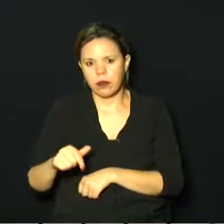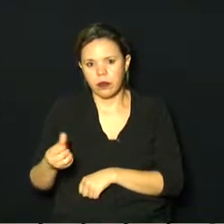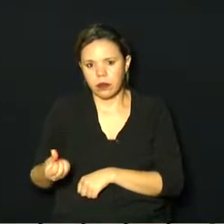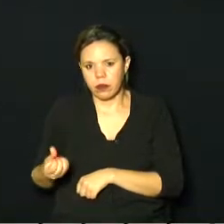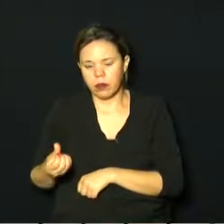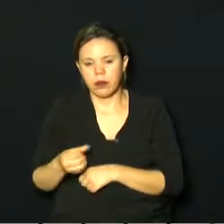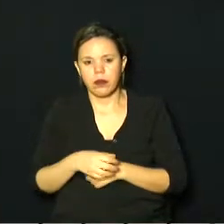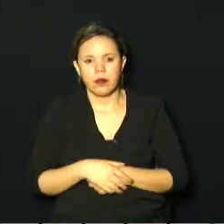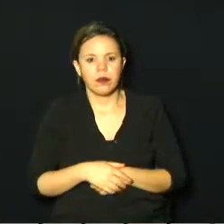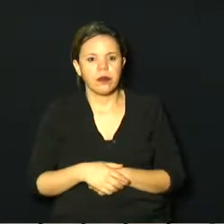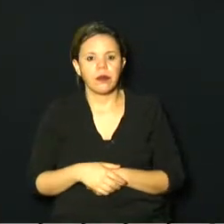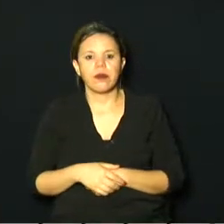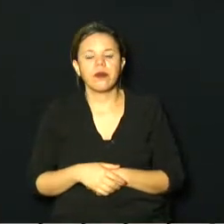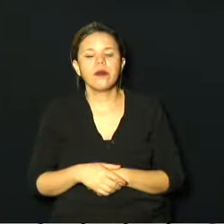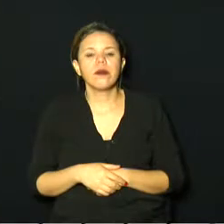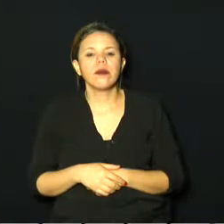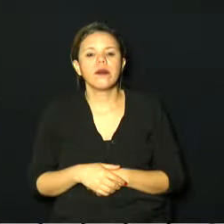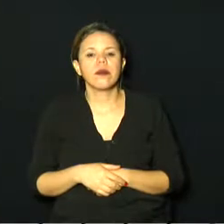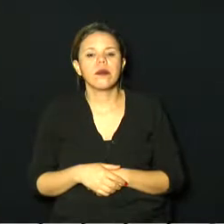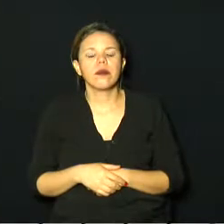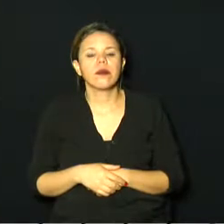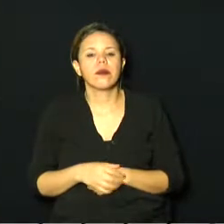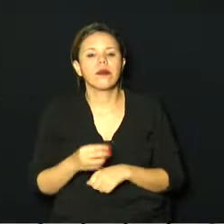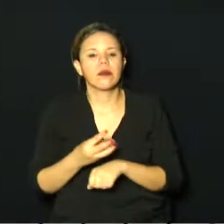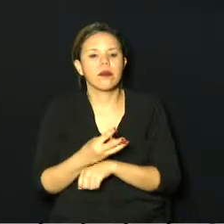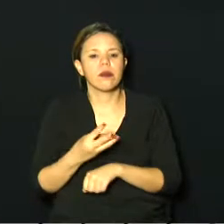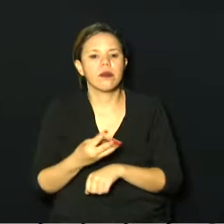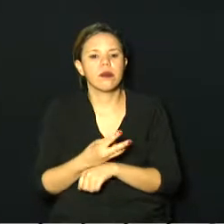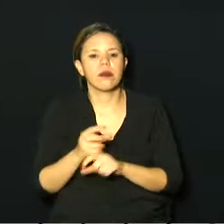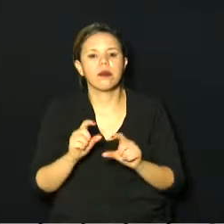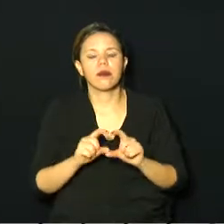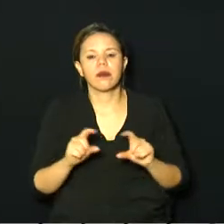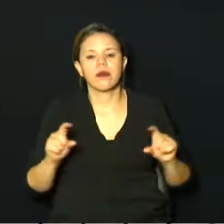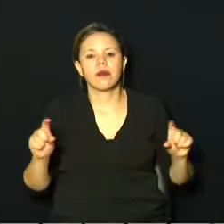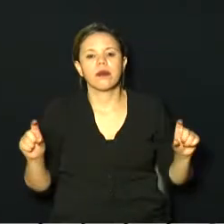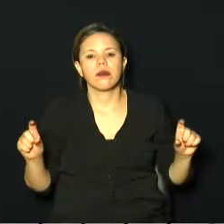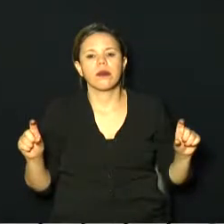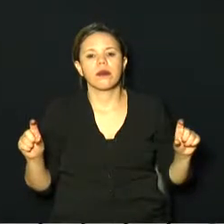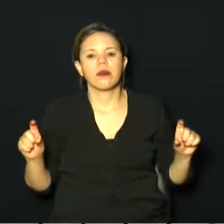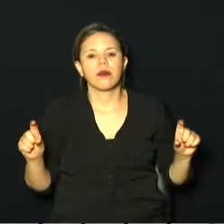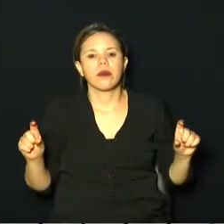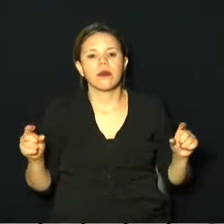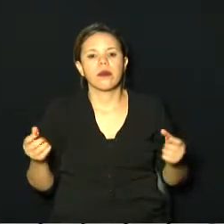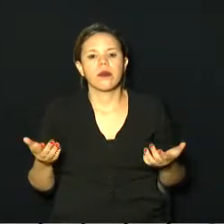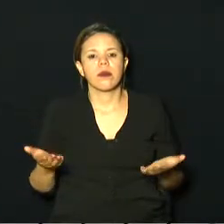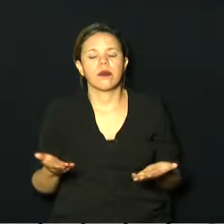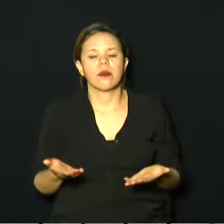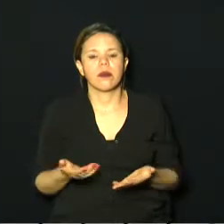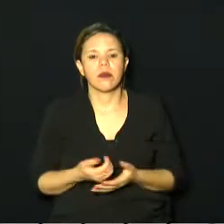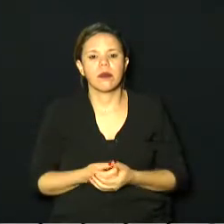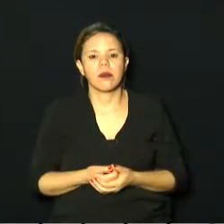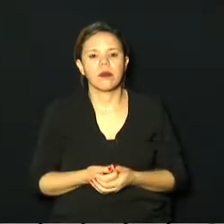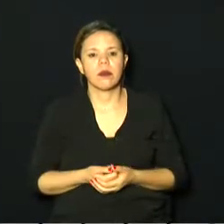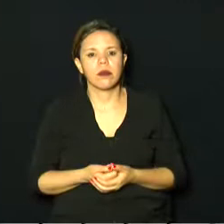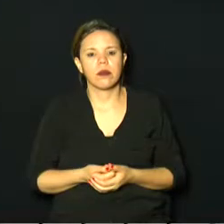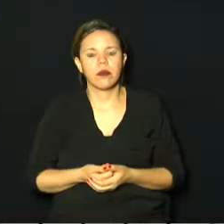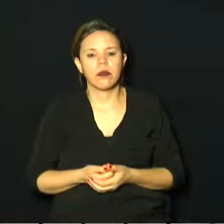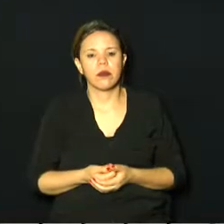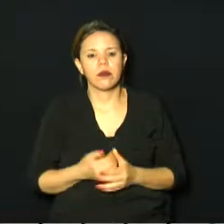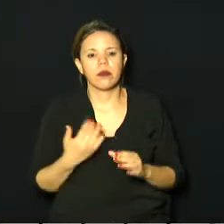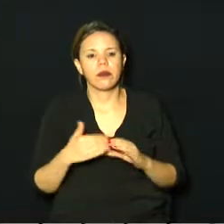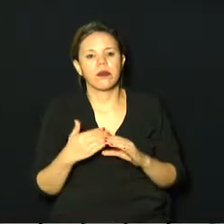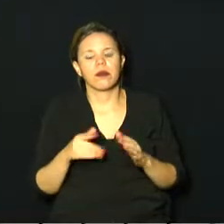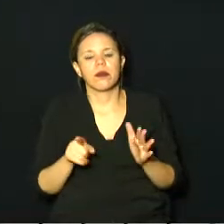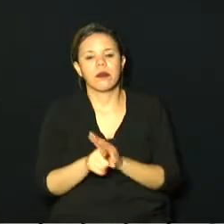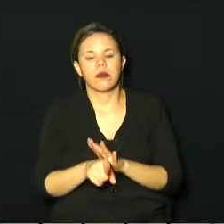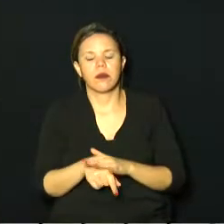3776. Esses são os endereços, o endereço do WhatsApp, que as pessoas podem também estar enviando